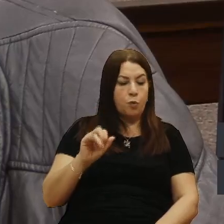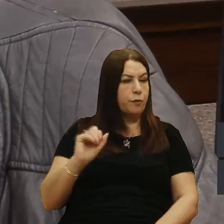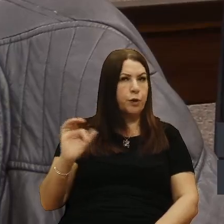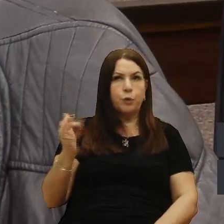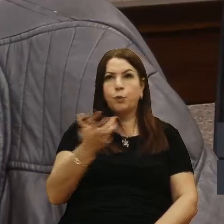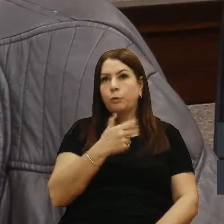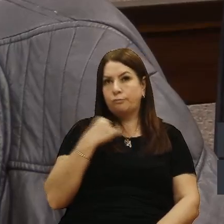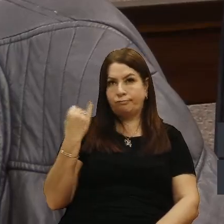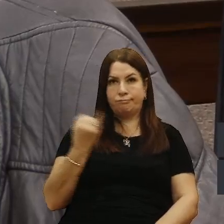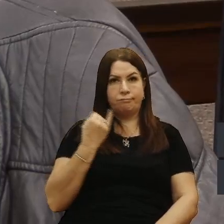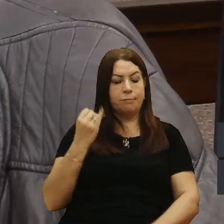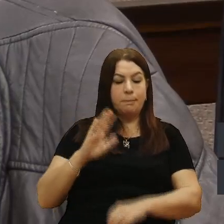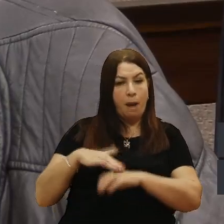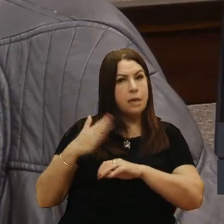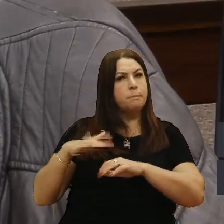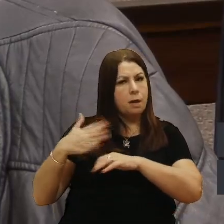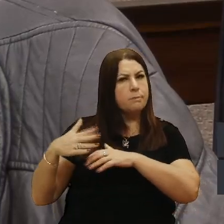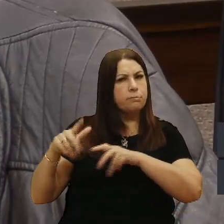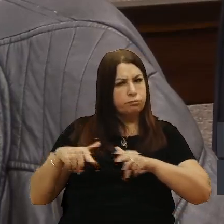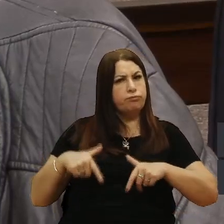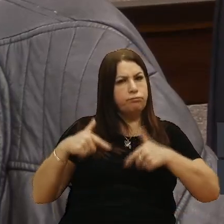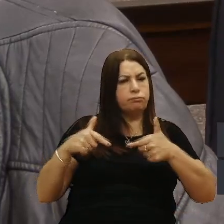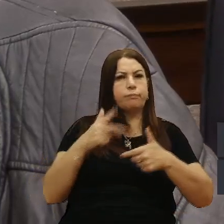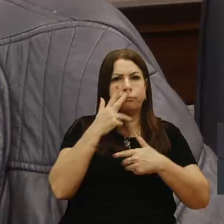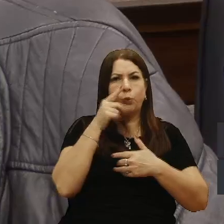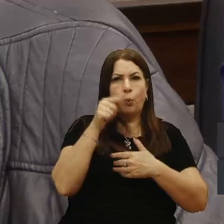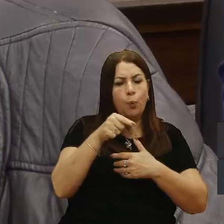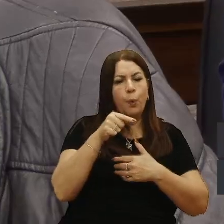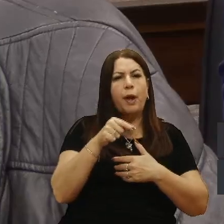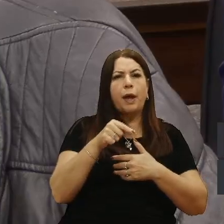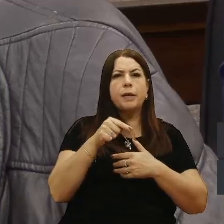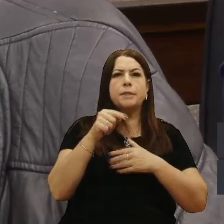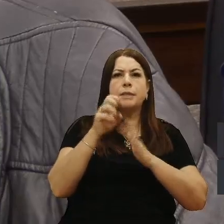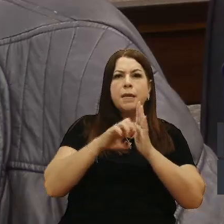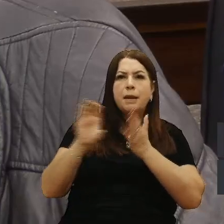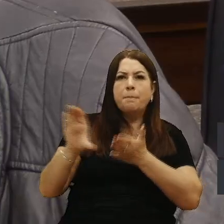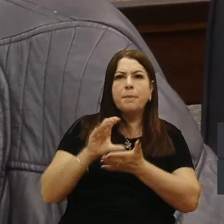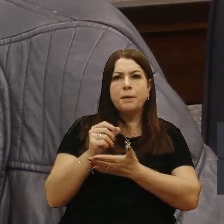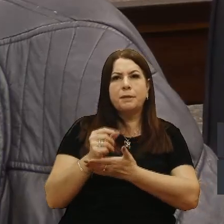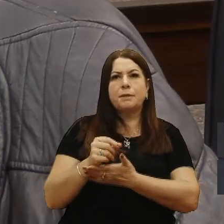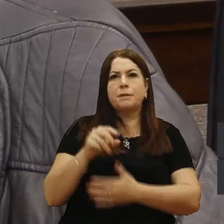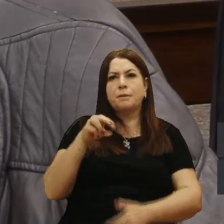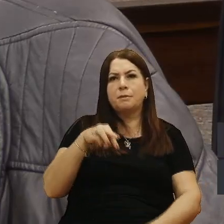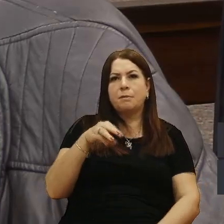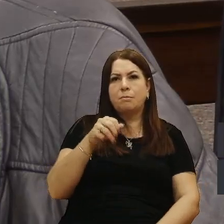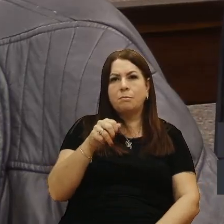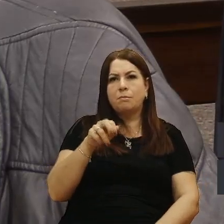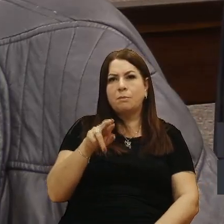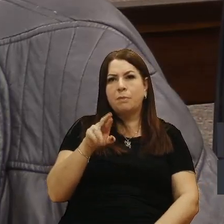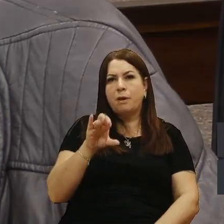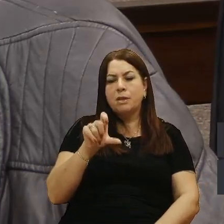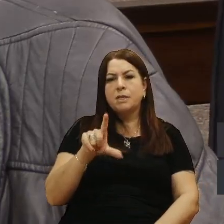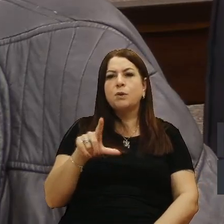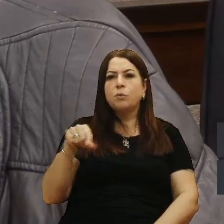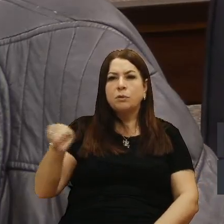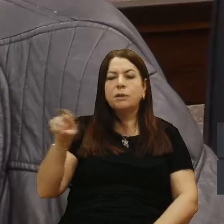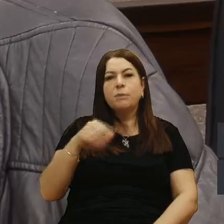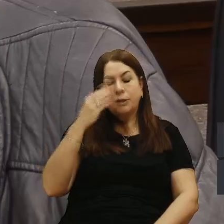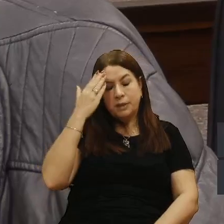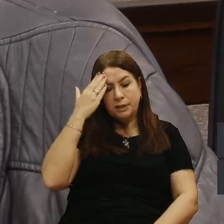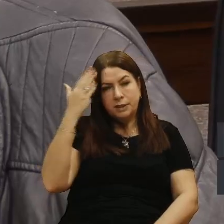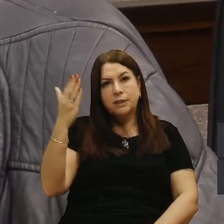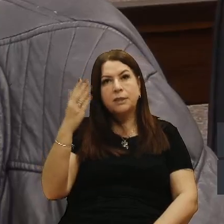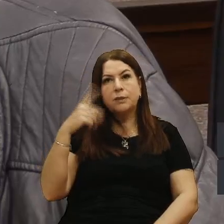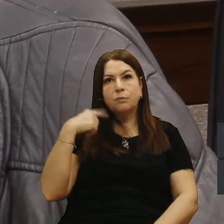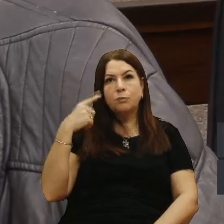que mais e mais ações iguais a essa, emendas do deputado Marcel, que veio fantástico, tem que agradecer, ele é um